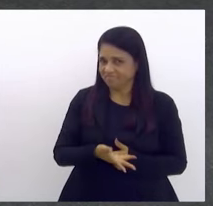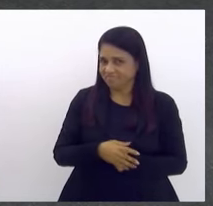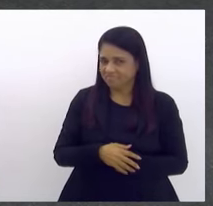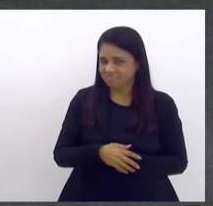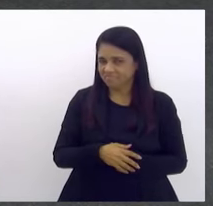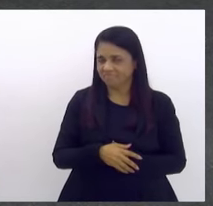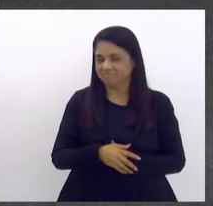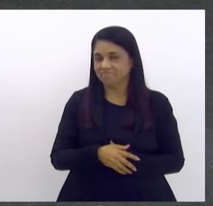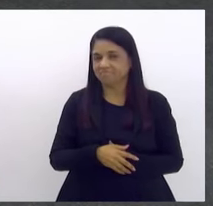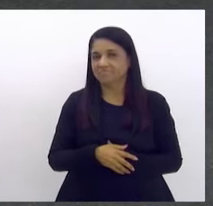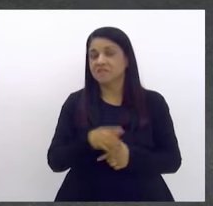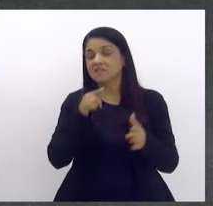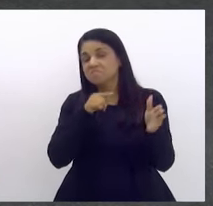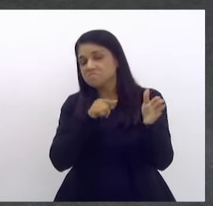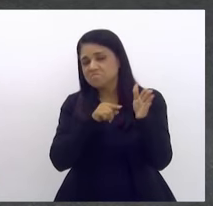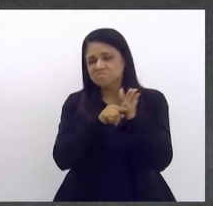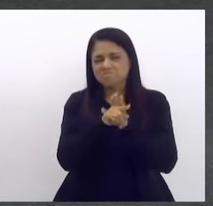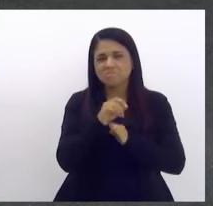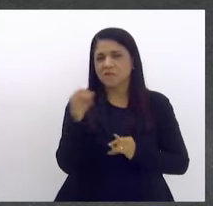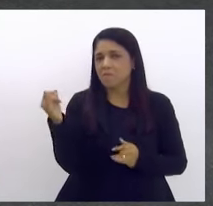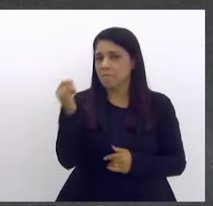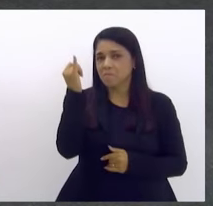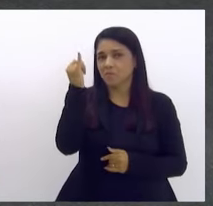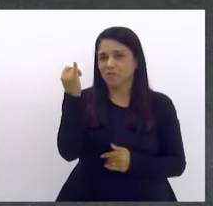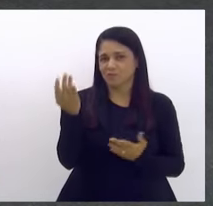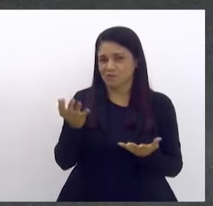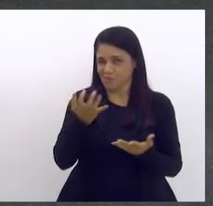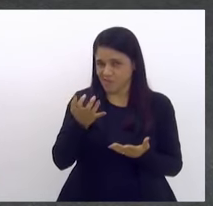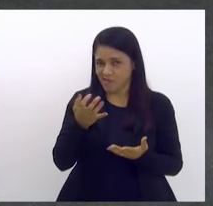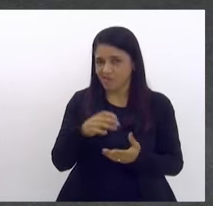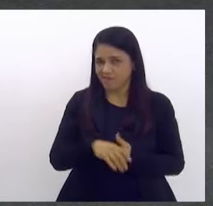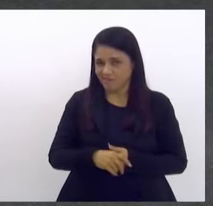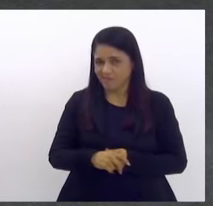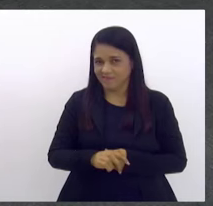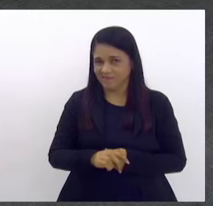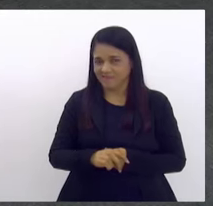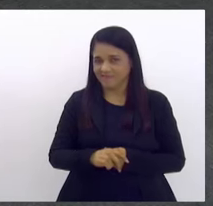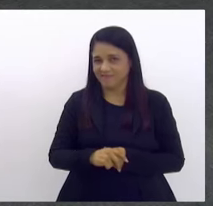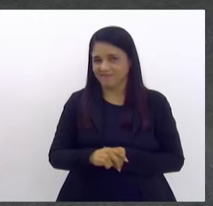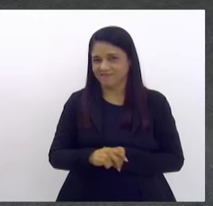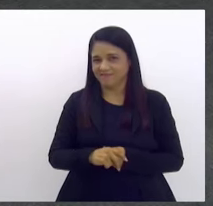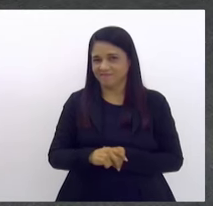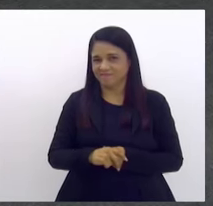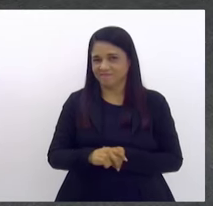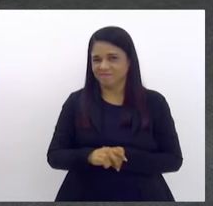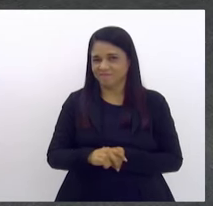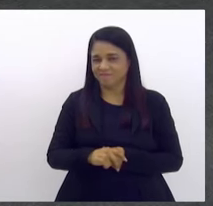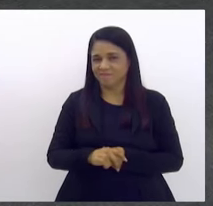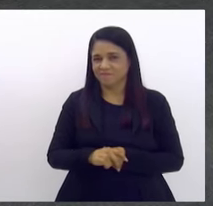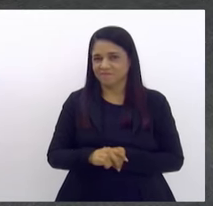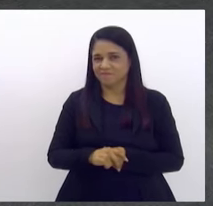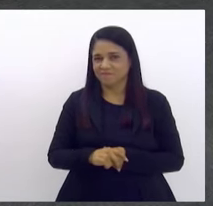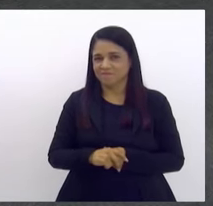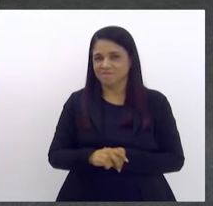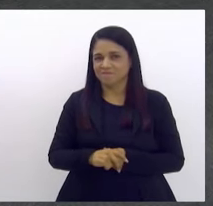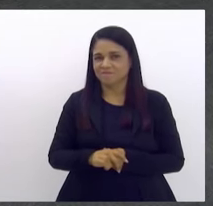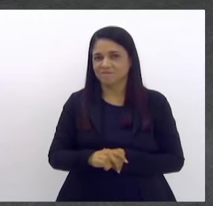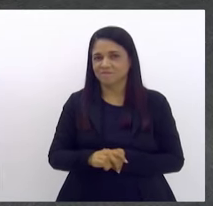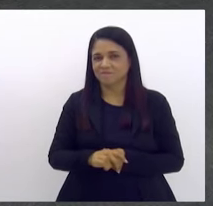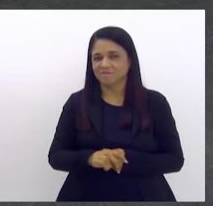mais importante que eu quero fazer nessa tarde, senhora presidente, é o seguinte: